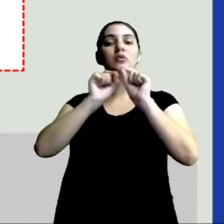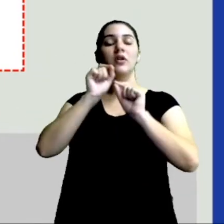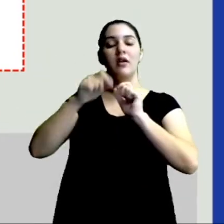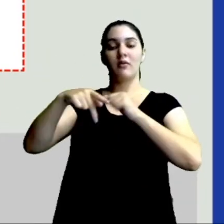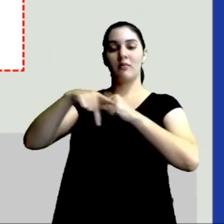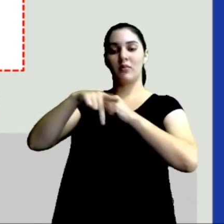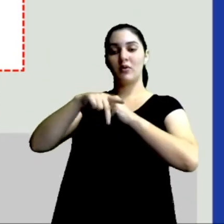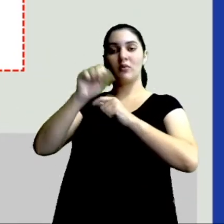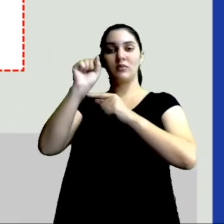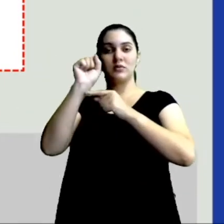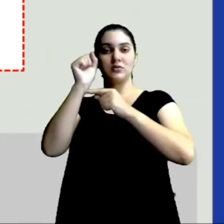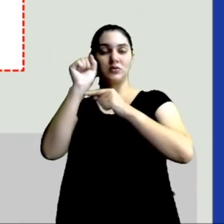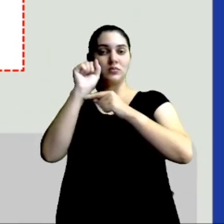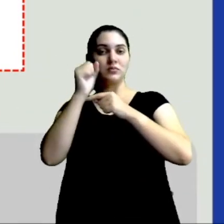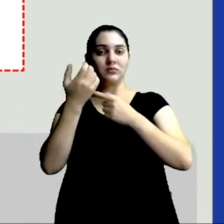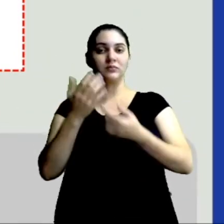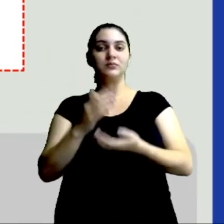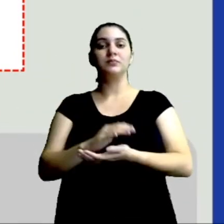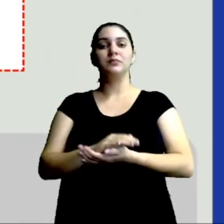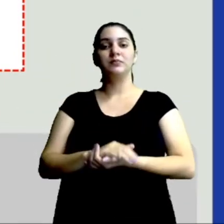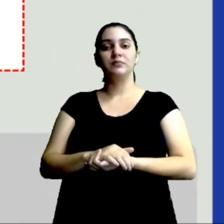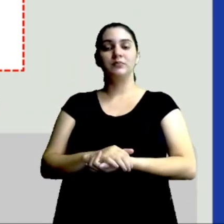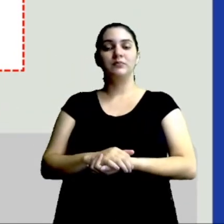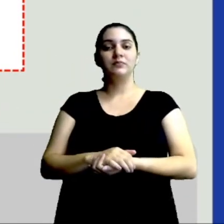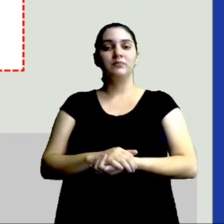que está aí